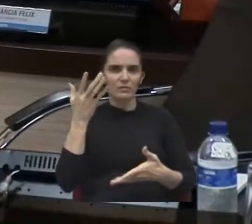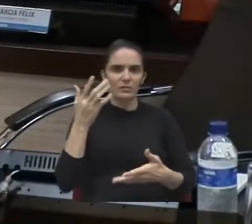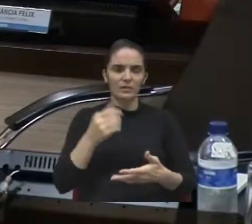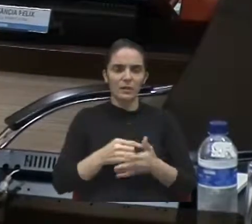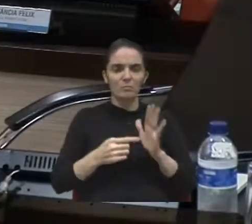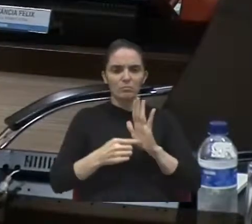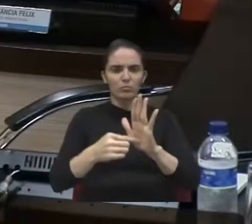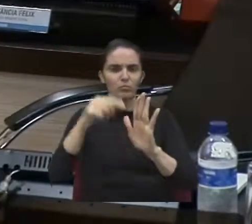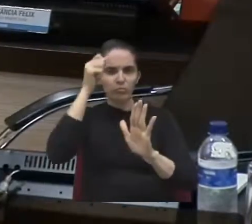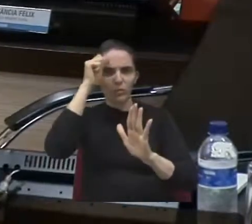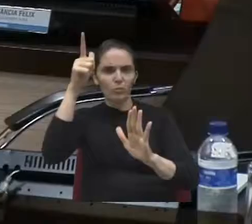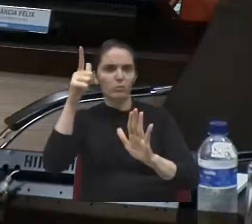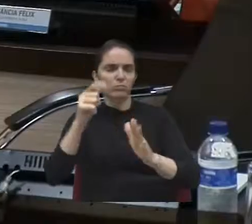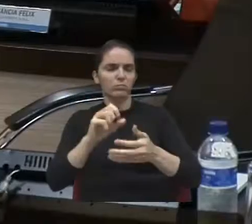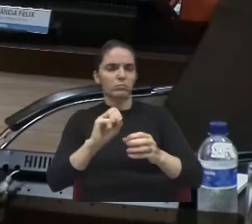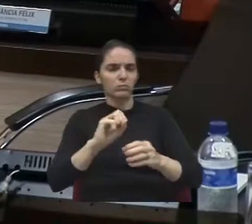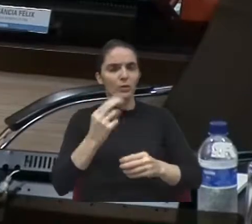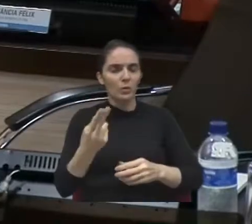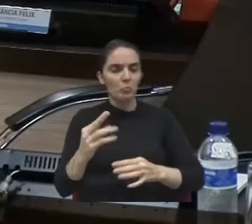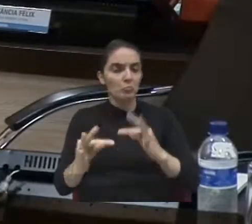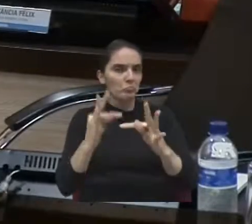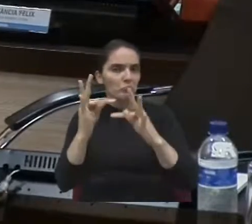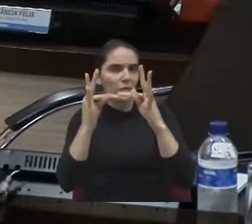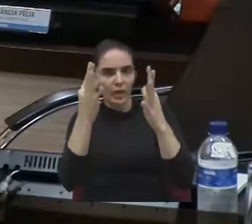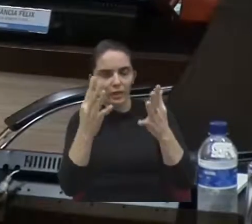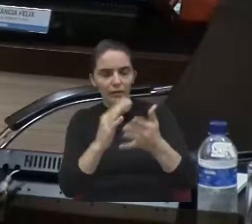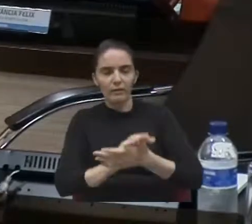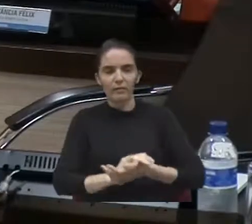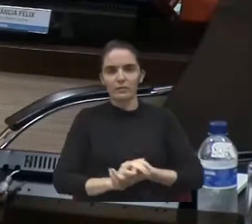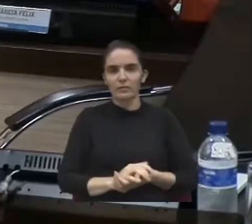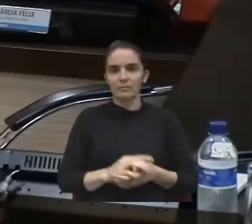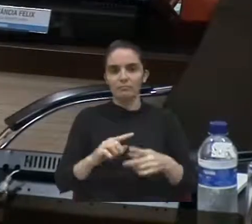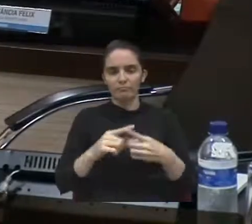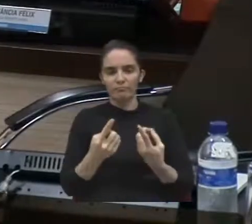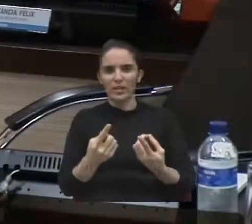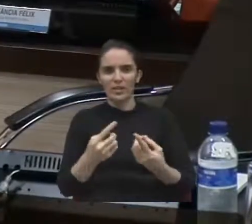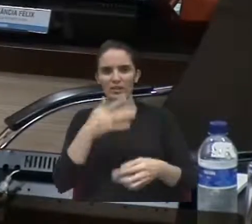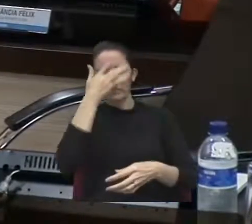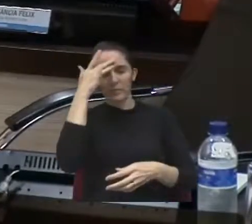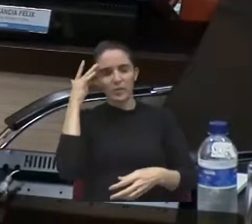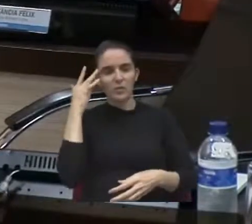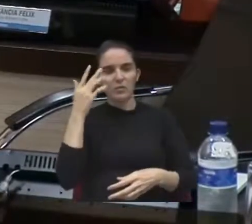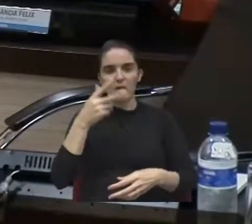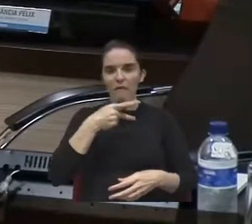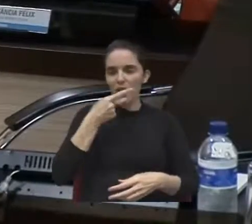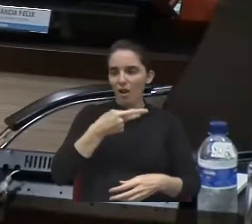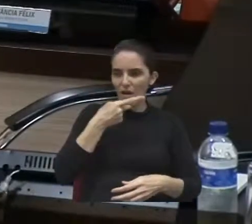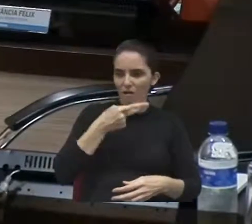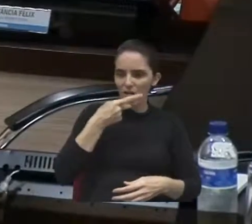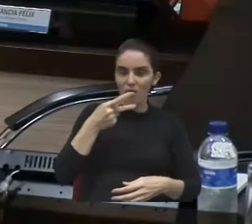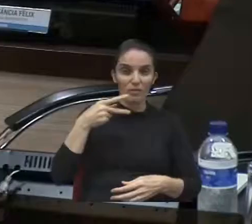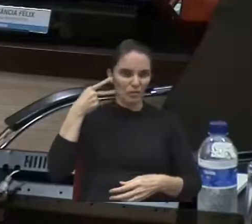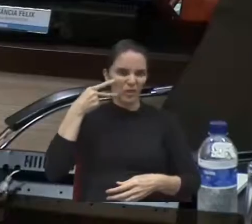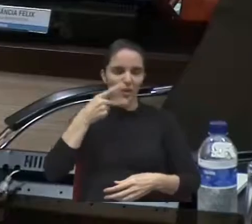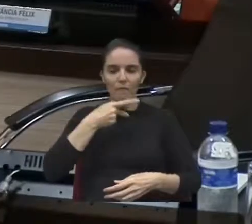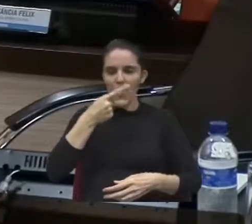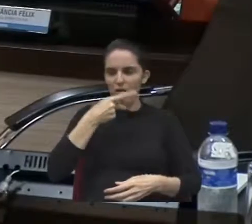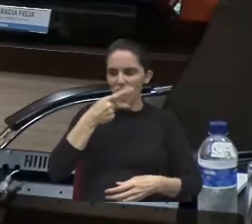atividade política. Infelizmente, muitos dos discursos acabam sendo pautados no